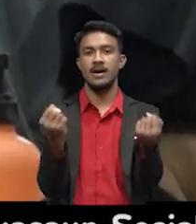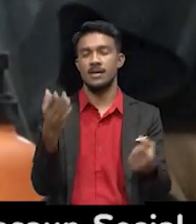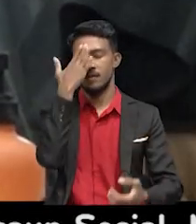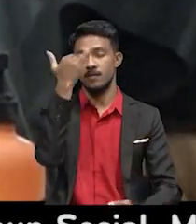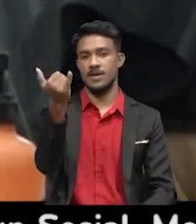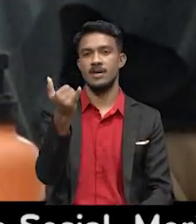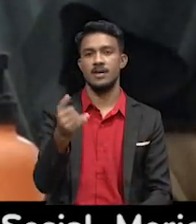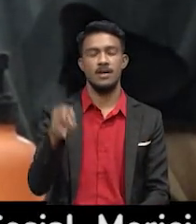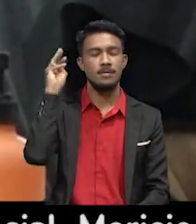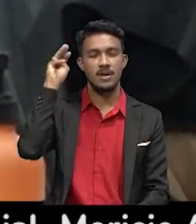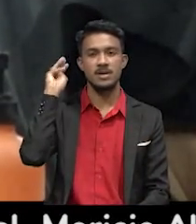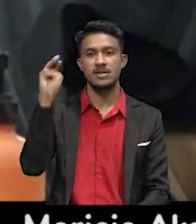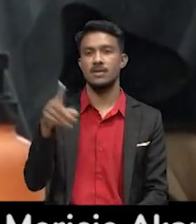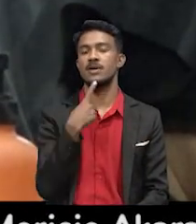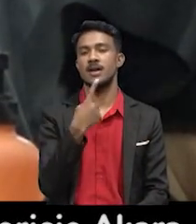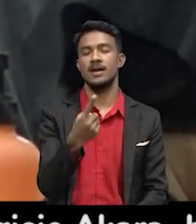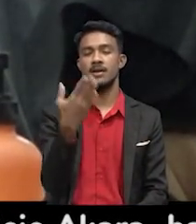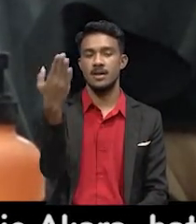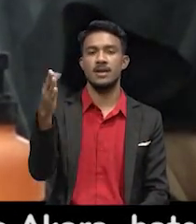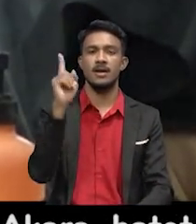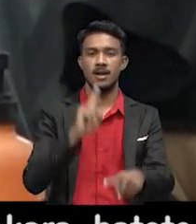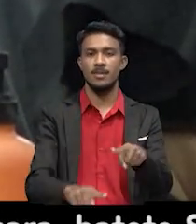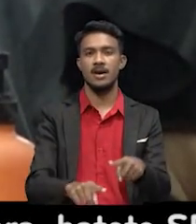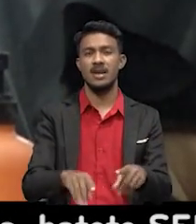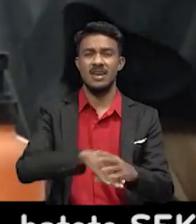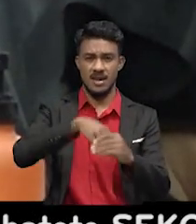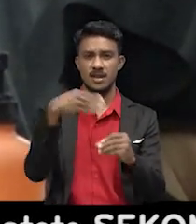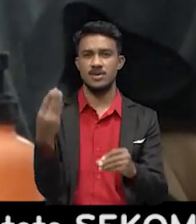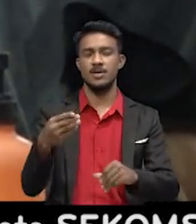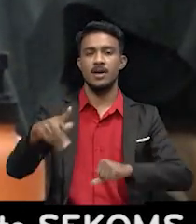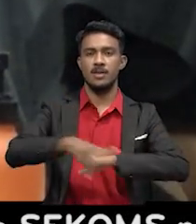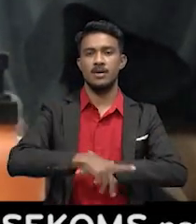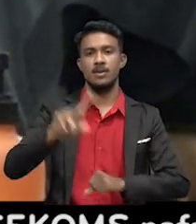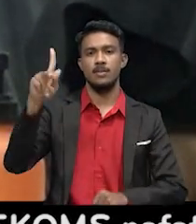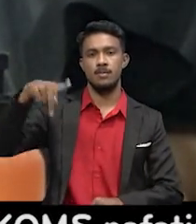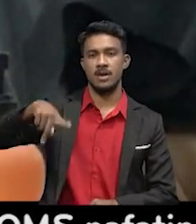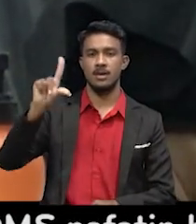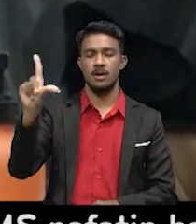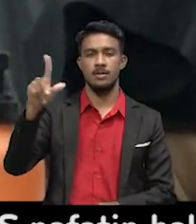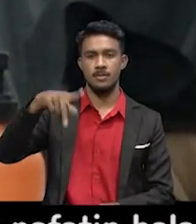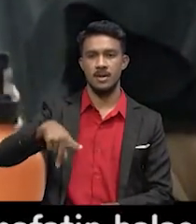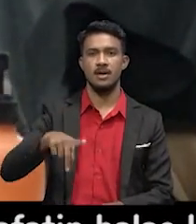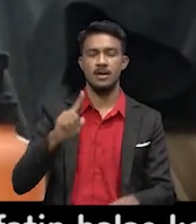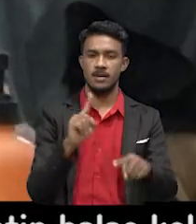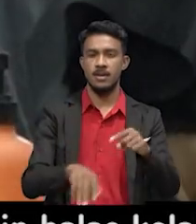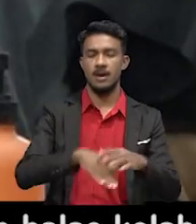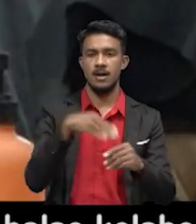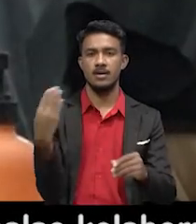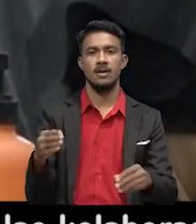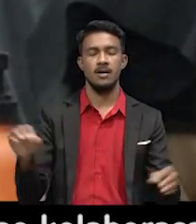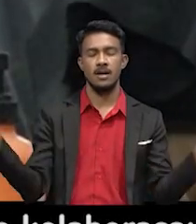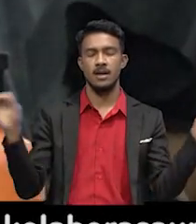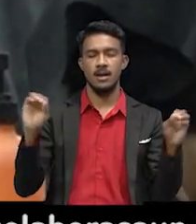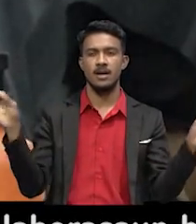o ministro de Lima dia kata que nia labele, resigna aí pelpe bel mazufali. Labele nia quando lá tem dar serviço mas mantém a